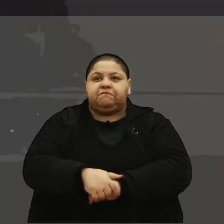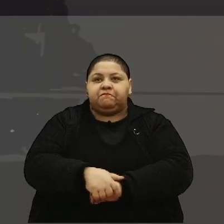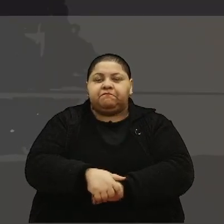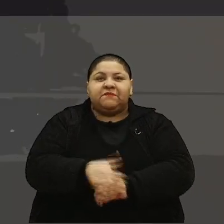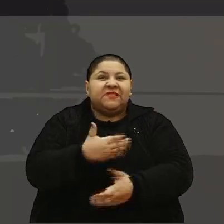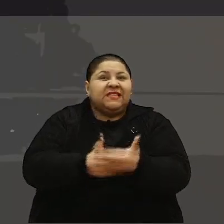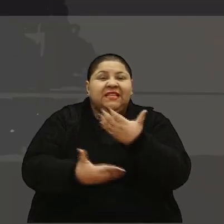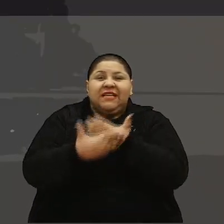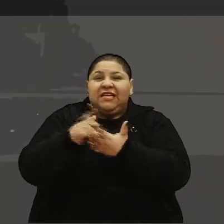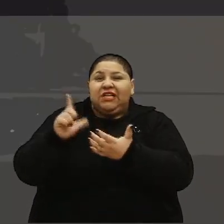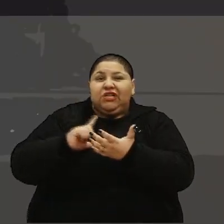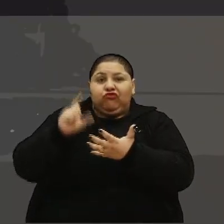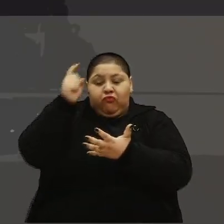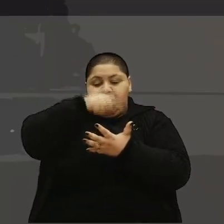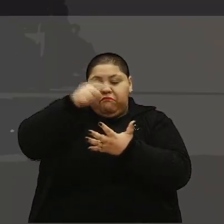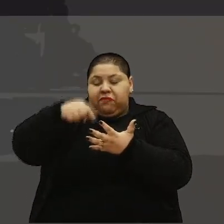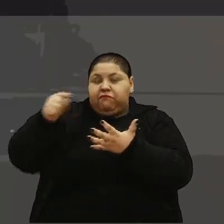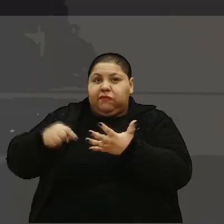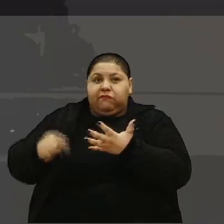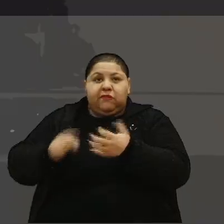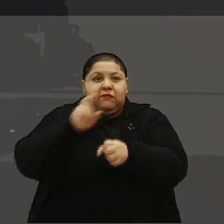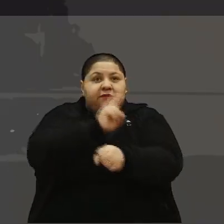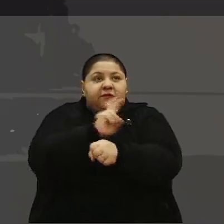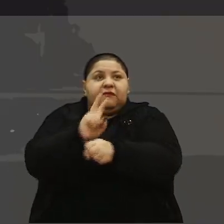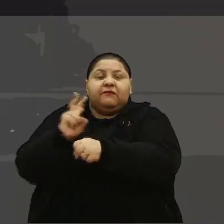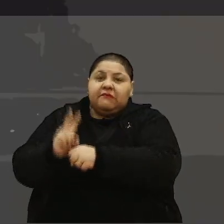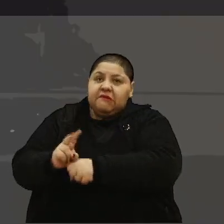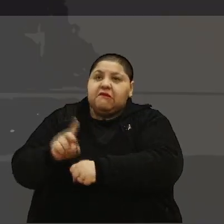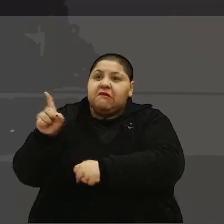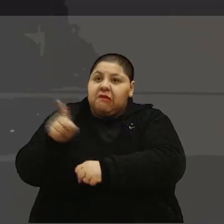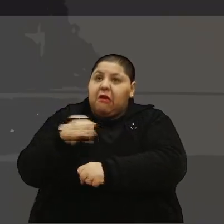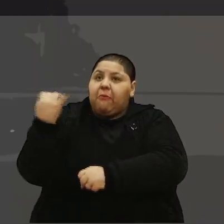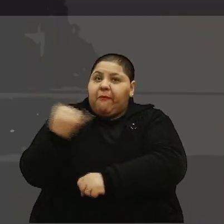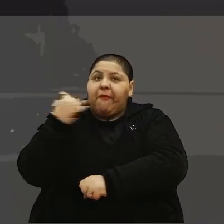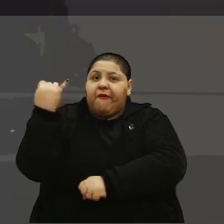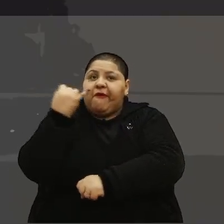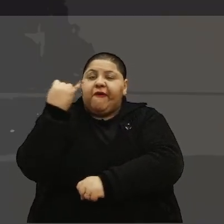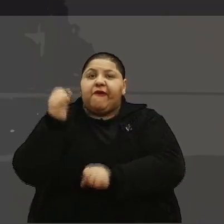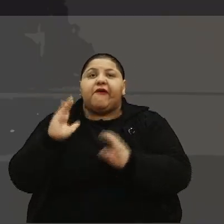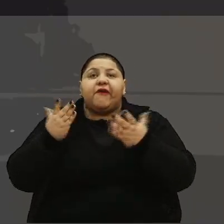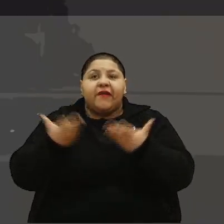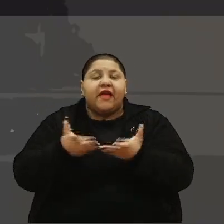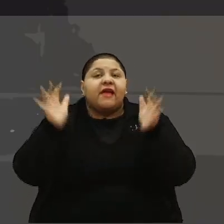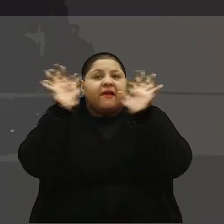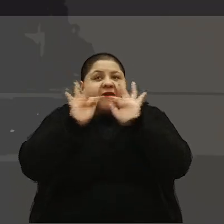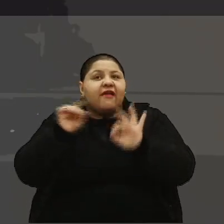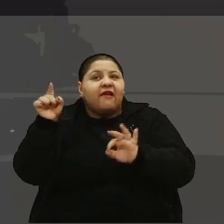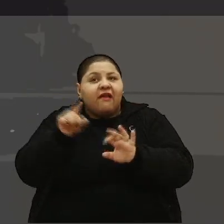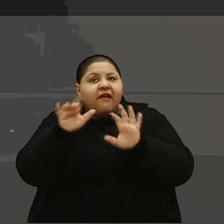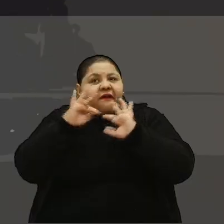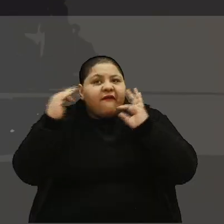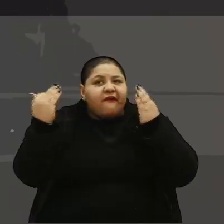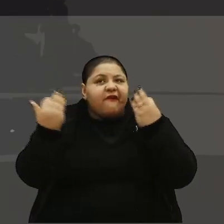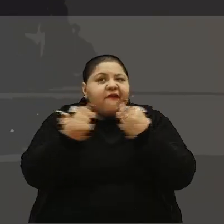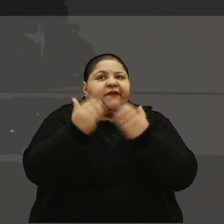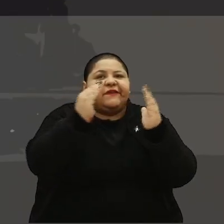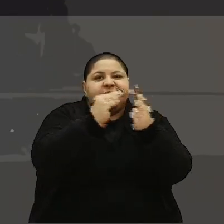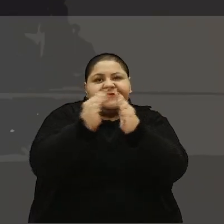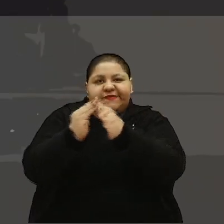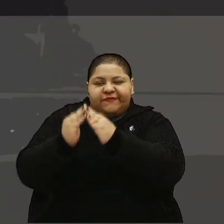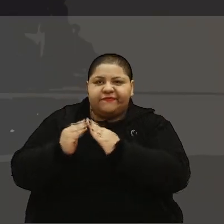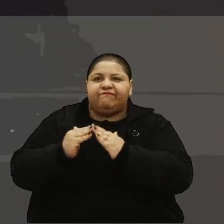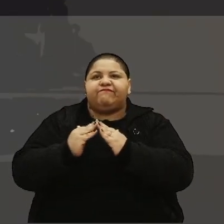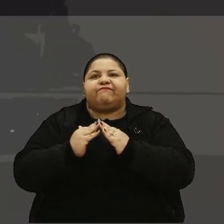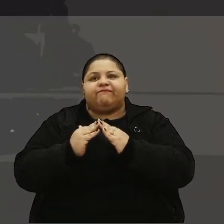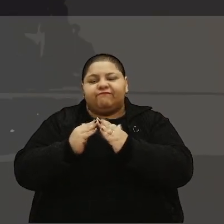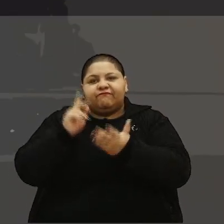todo um aparato, um treinamento, e é muito louvável, né? Porque quem fica contente é as famílias, é os moradores, né,